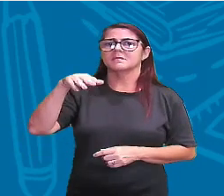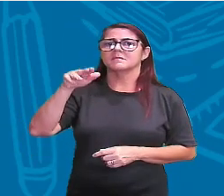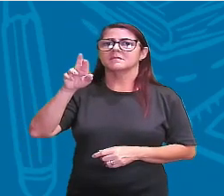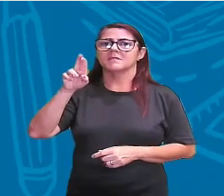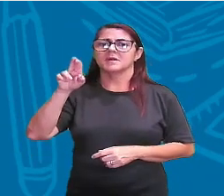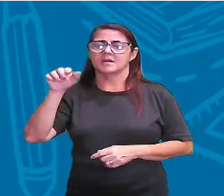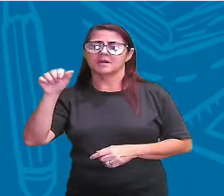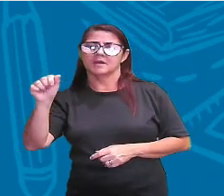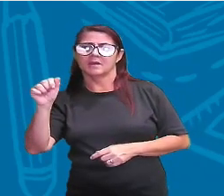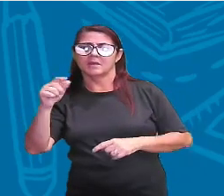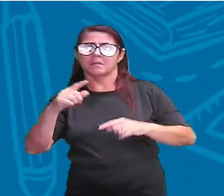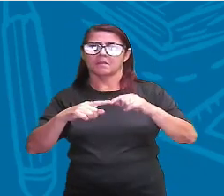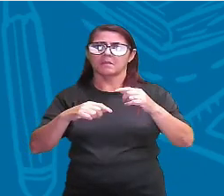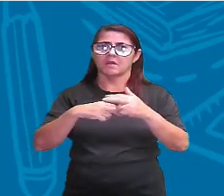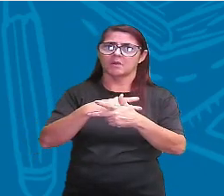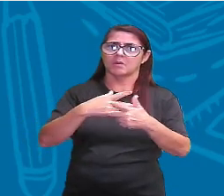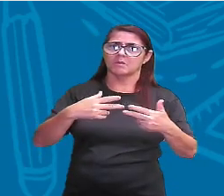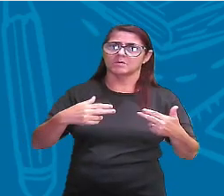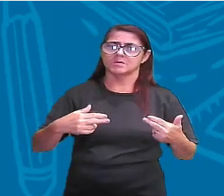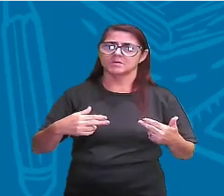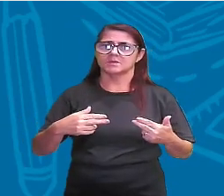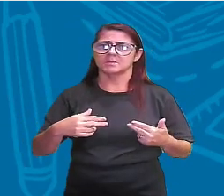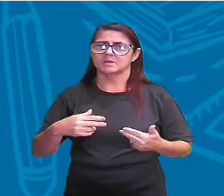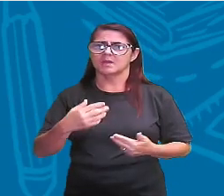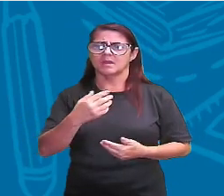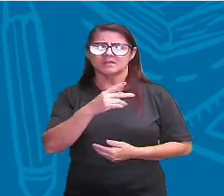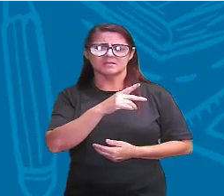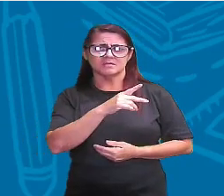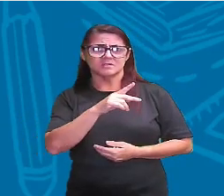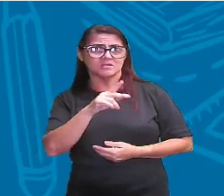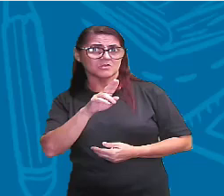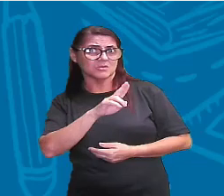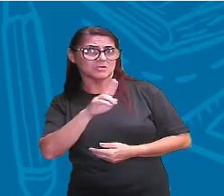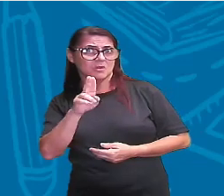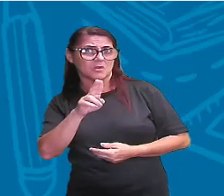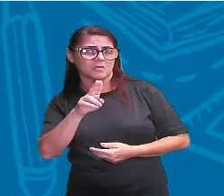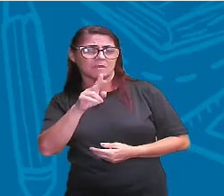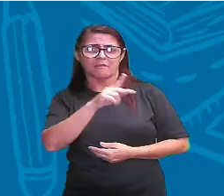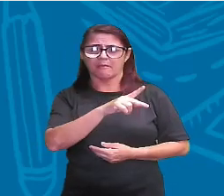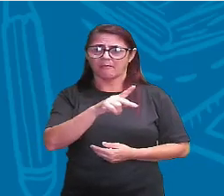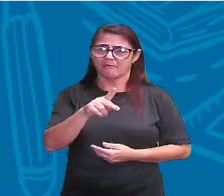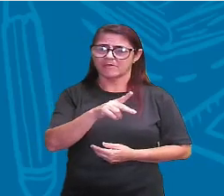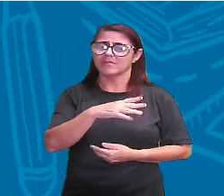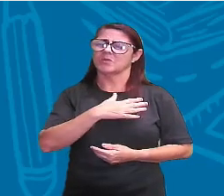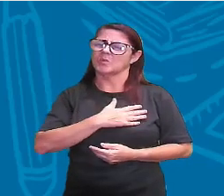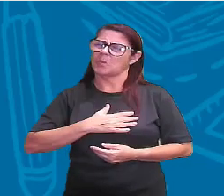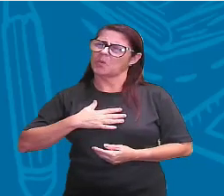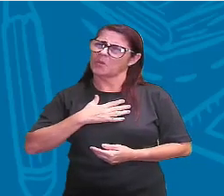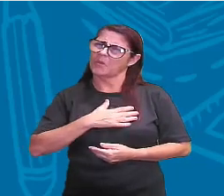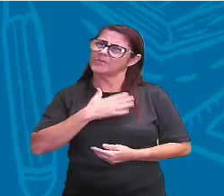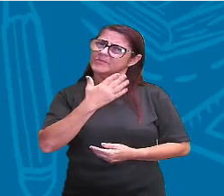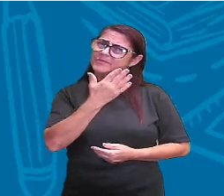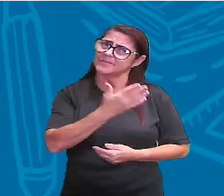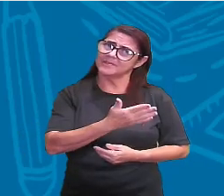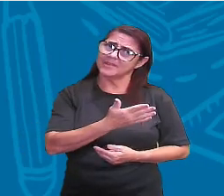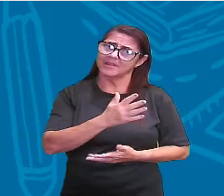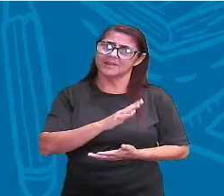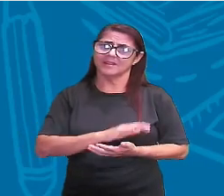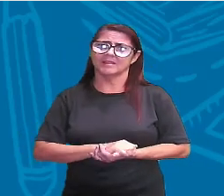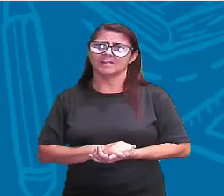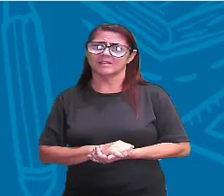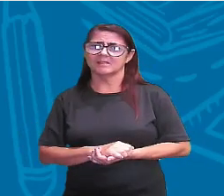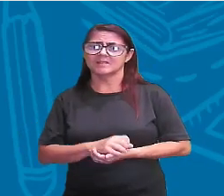pronome objeto. Samara é minha professora e eu gosto dela. Esse